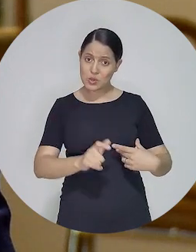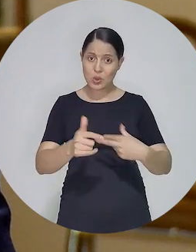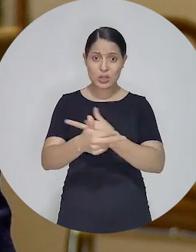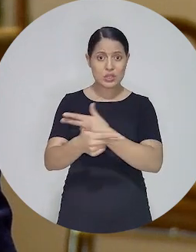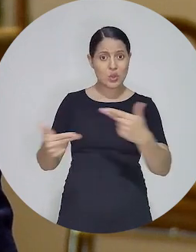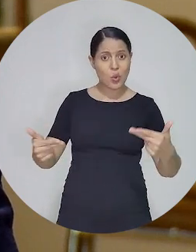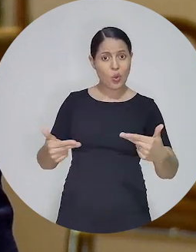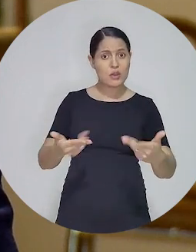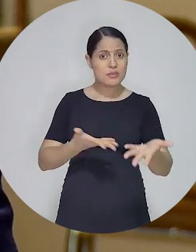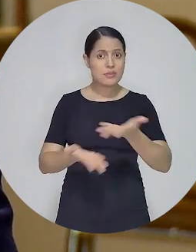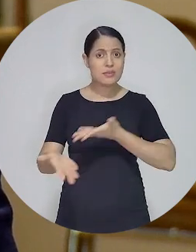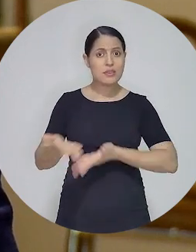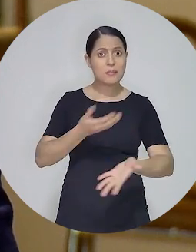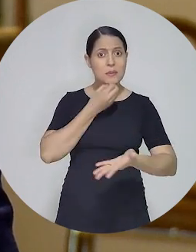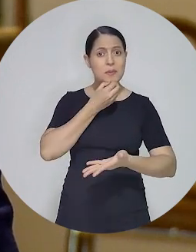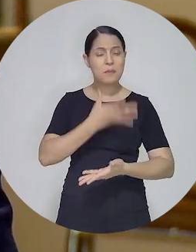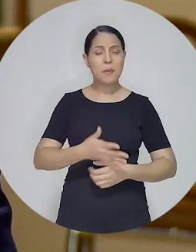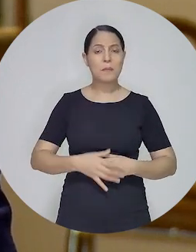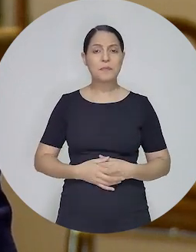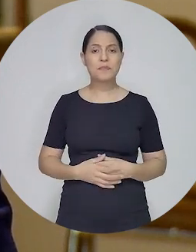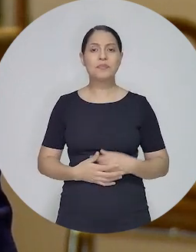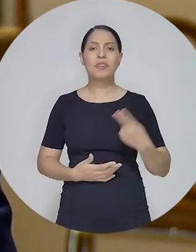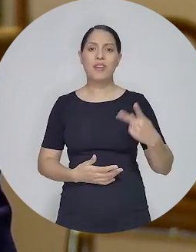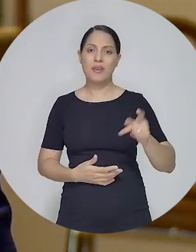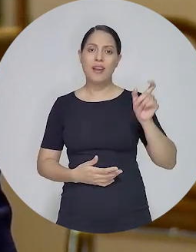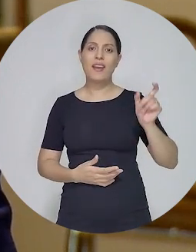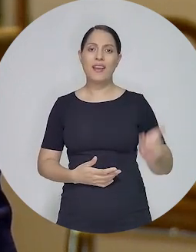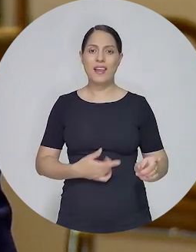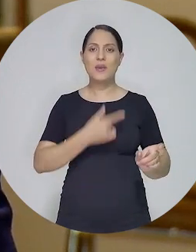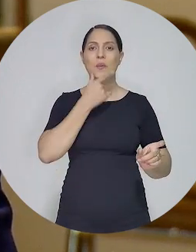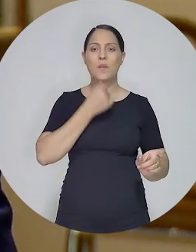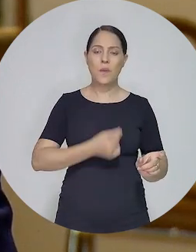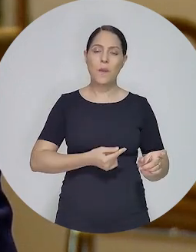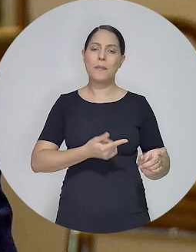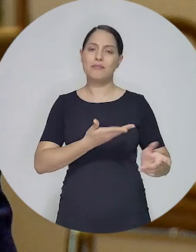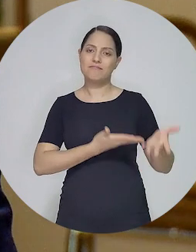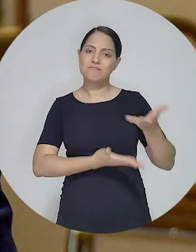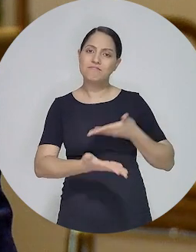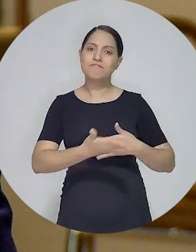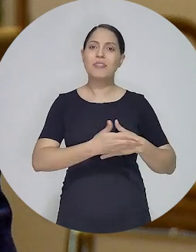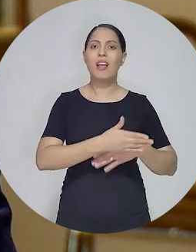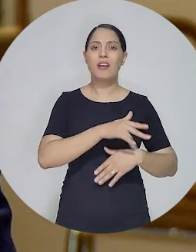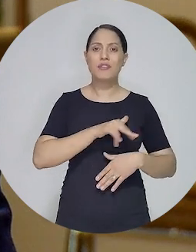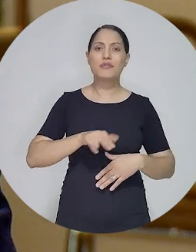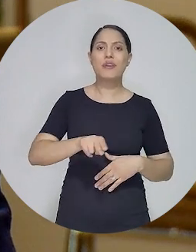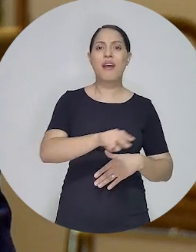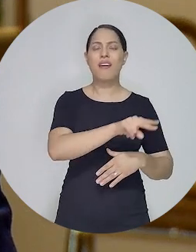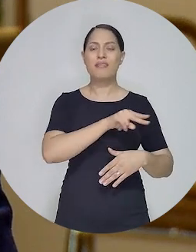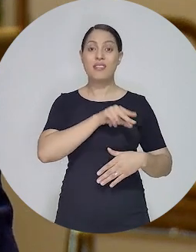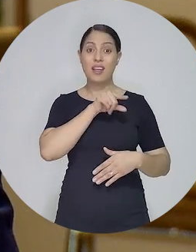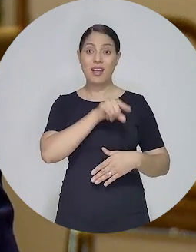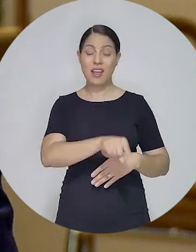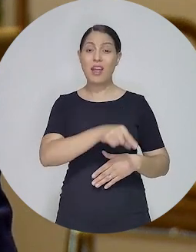e as coisas. Então, esse grande legado dele de ser um homem fraterno, um homem que